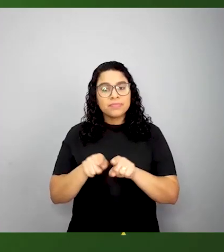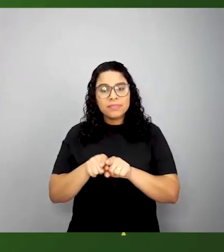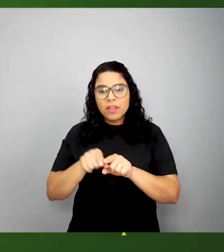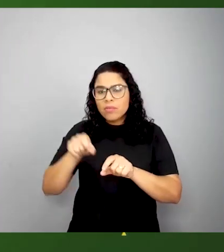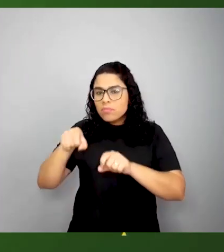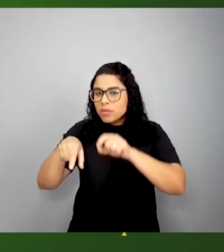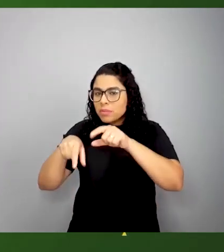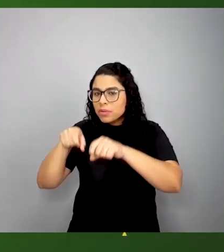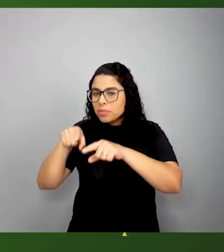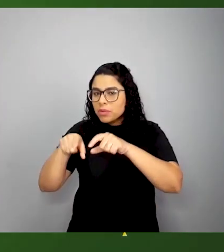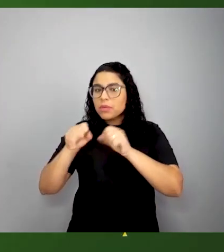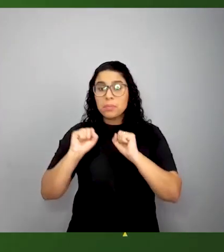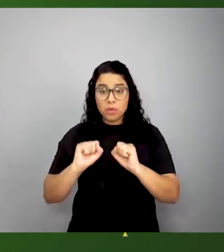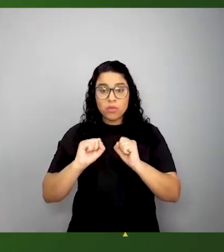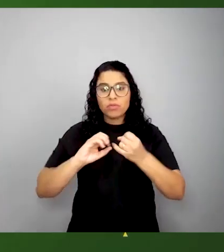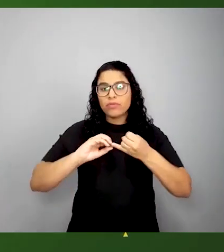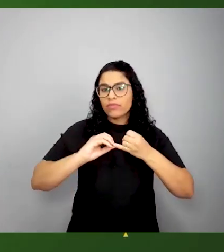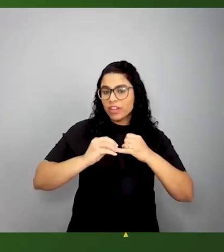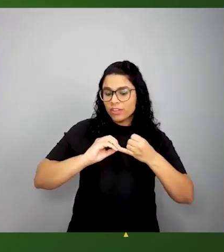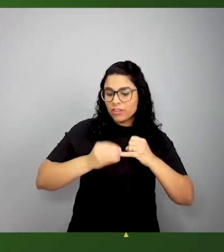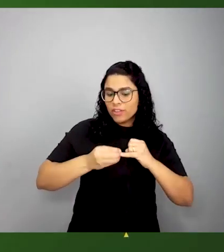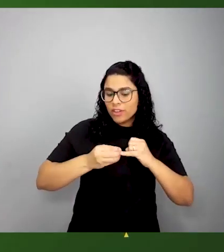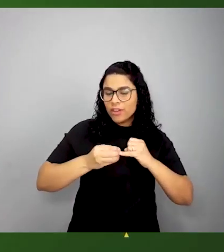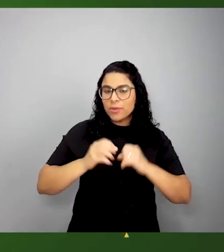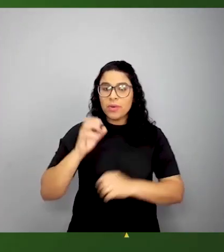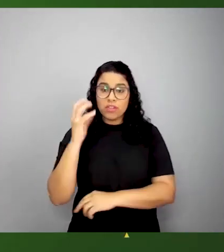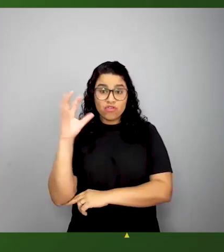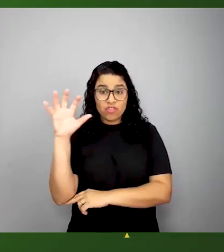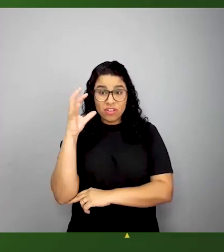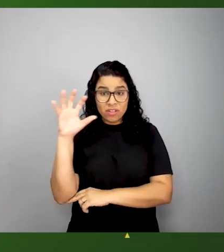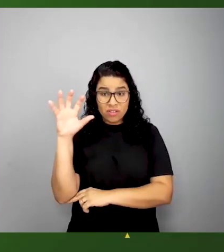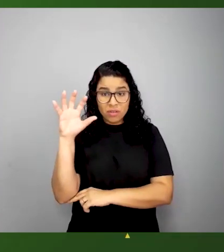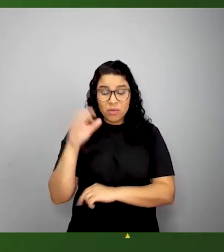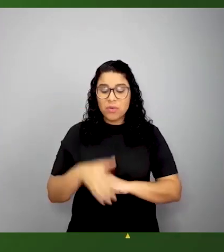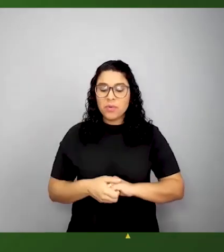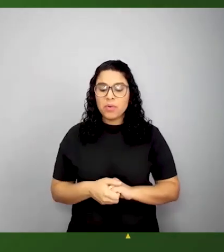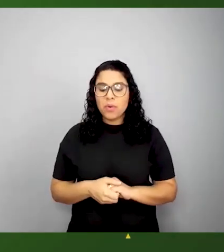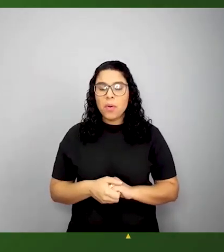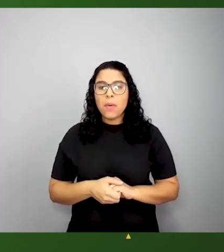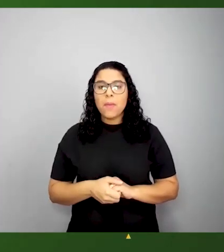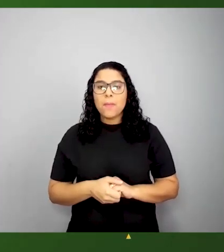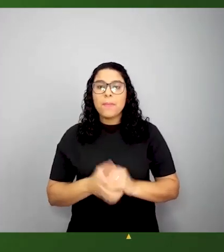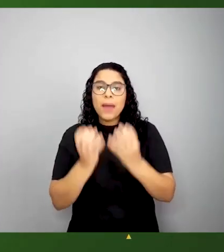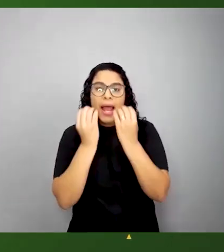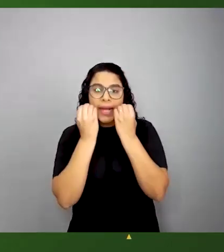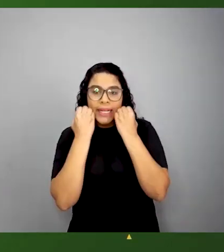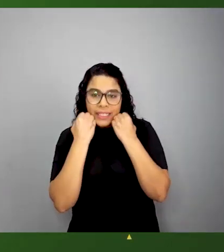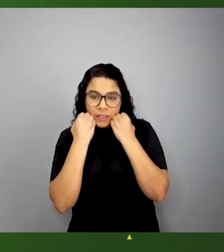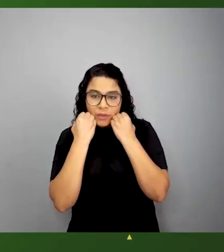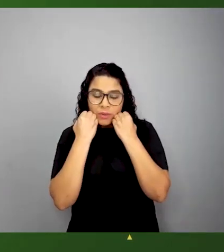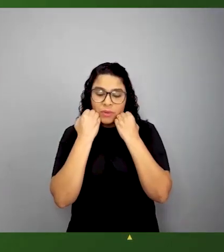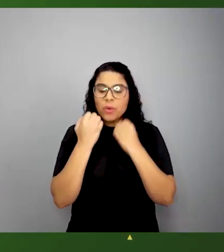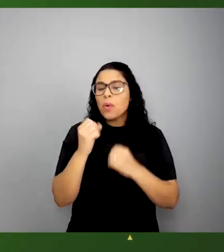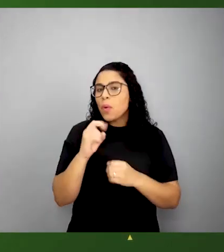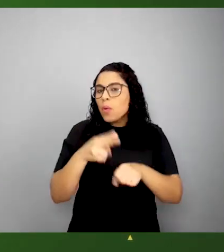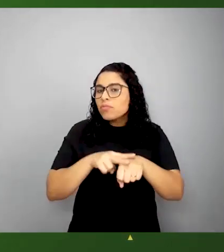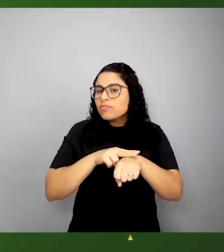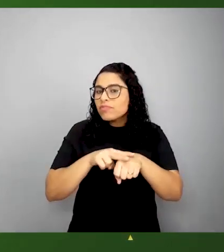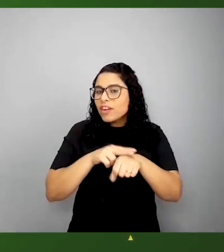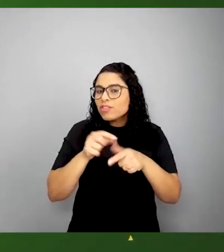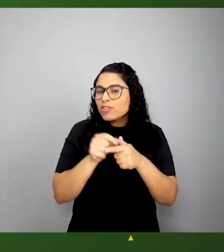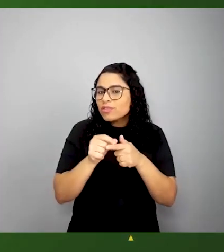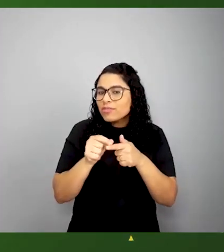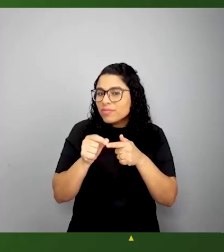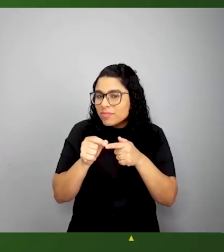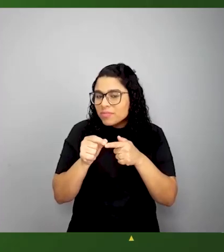semente, pode ser feijão, semente de girassol, milho, grão de bico,